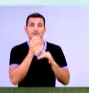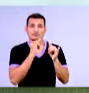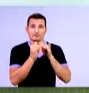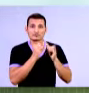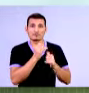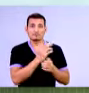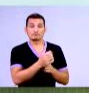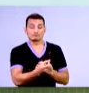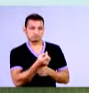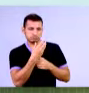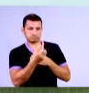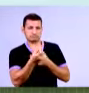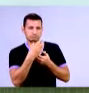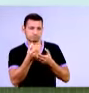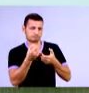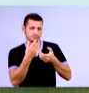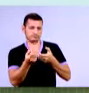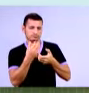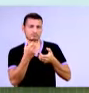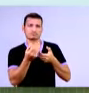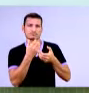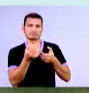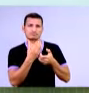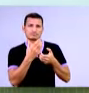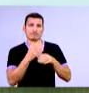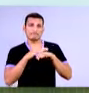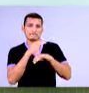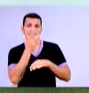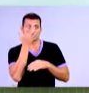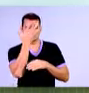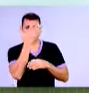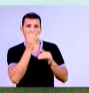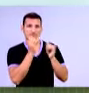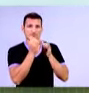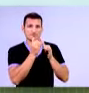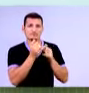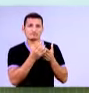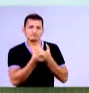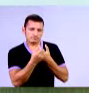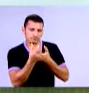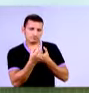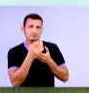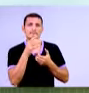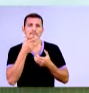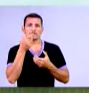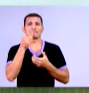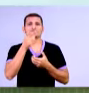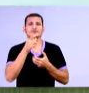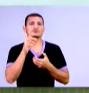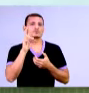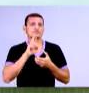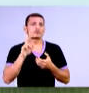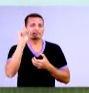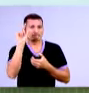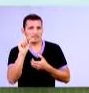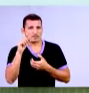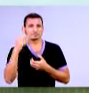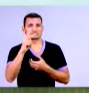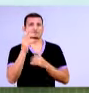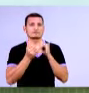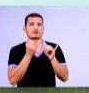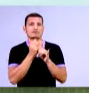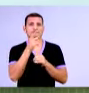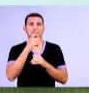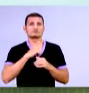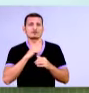você, né, quanto maior a facilidade da informação chegar para você, melhor, você vai usar menos a sua banda. Né? Então, você já tem uma